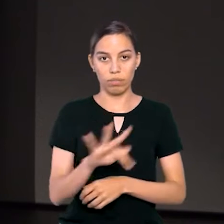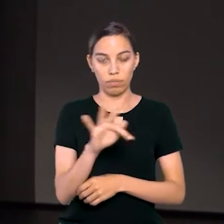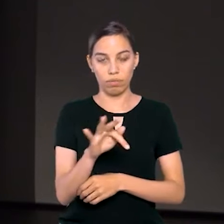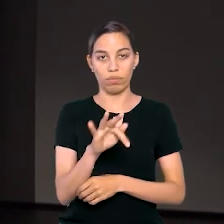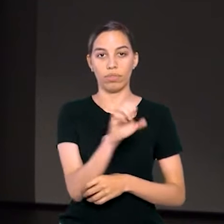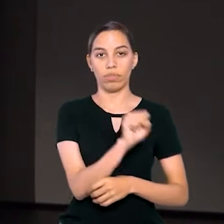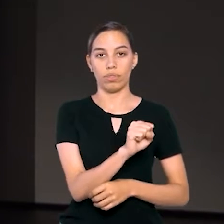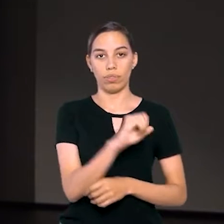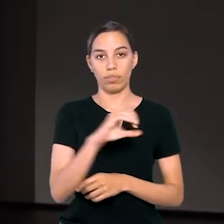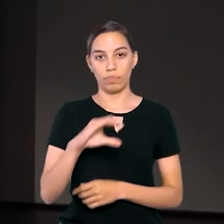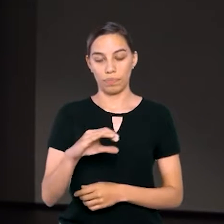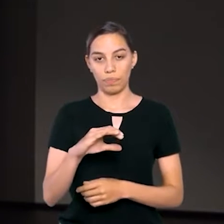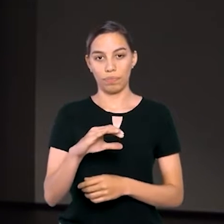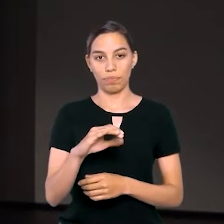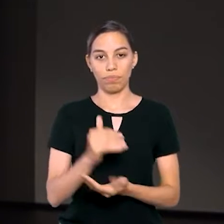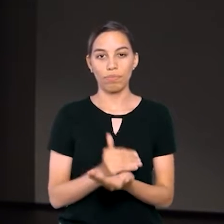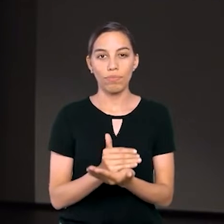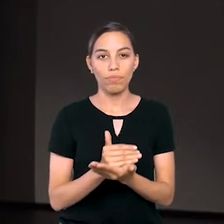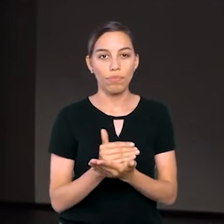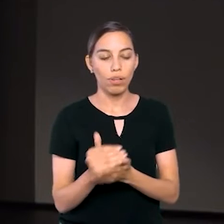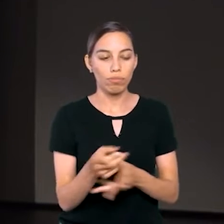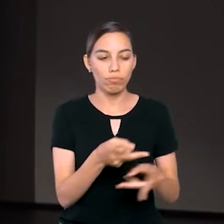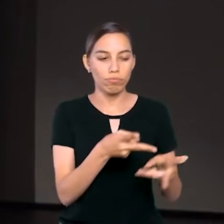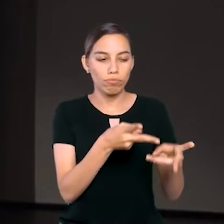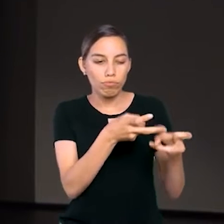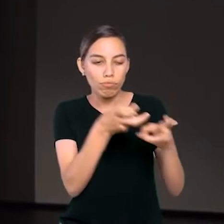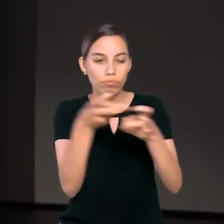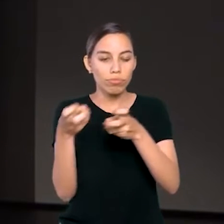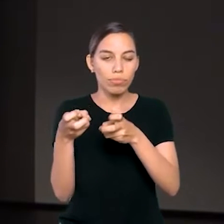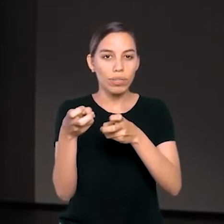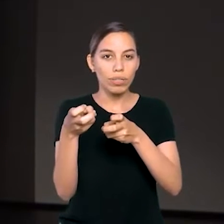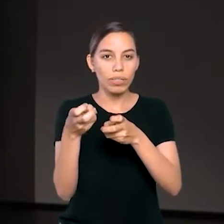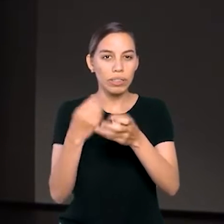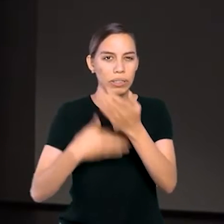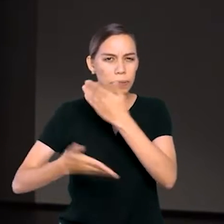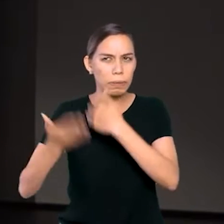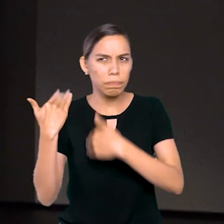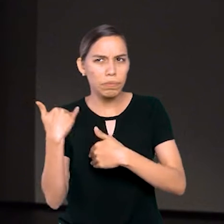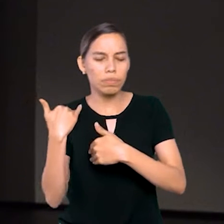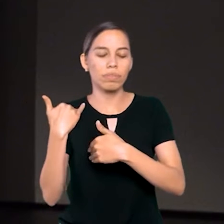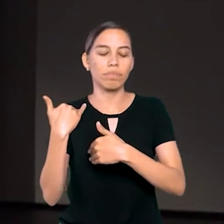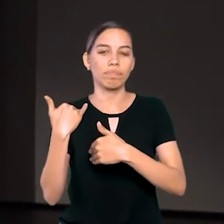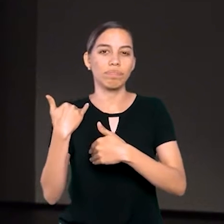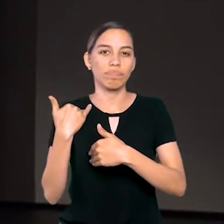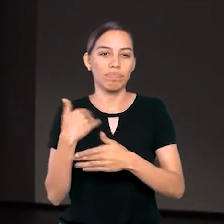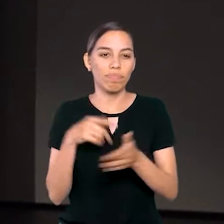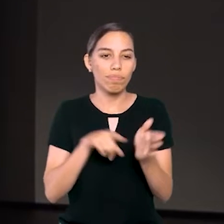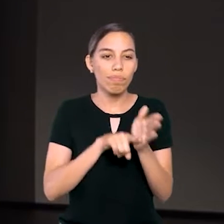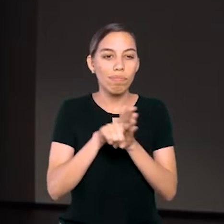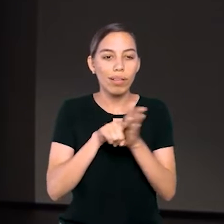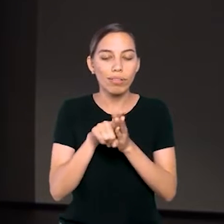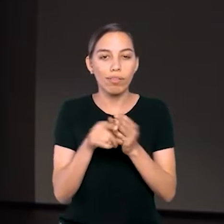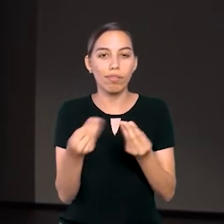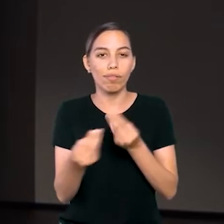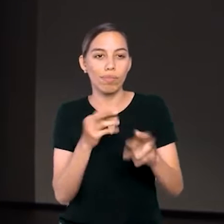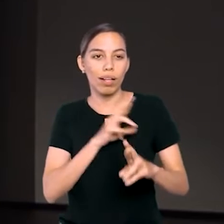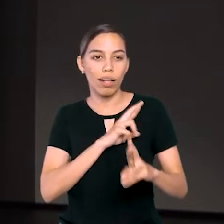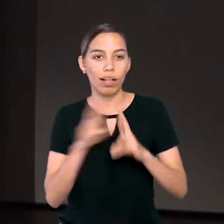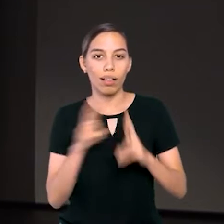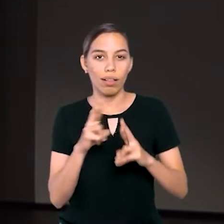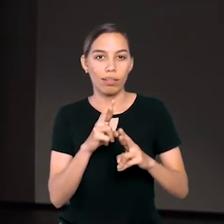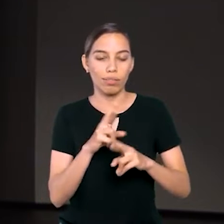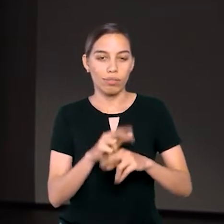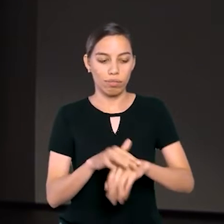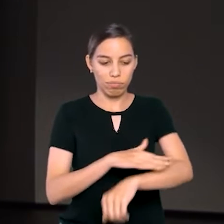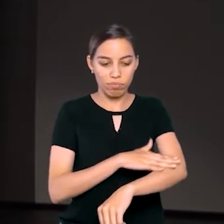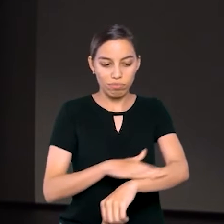Santa Catarina. A partir de uma perspectiva anticolonial e contracolonial, pesquisa relações